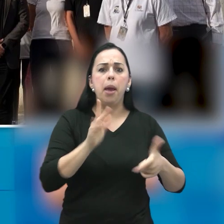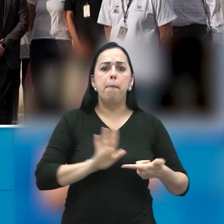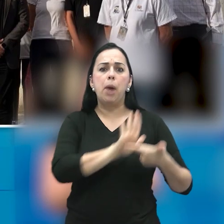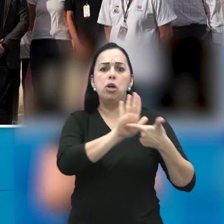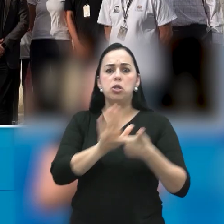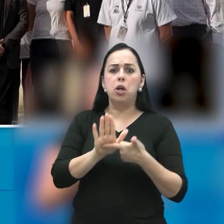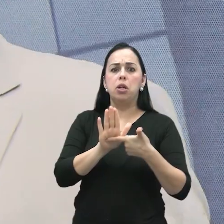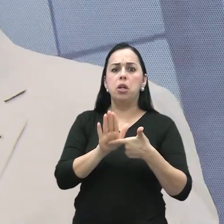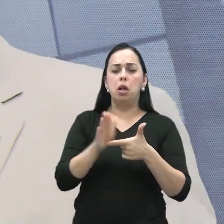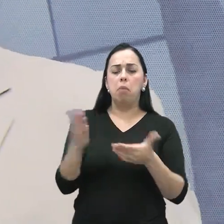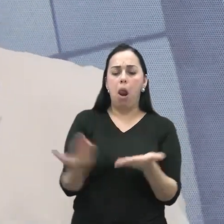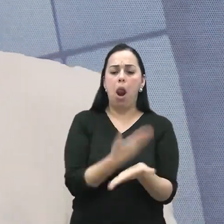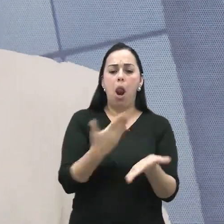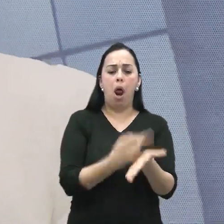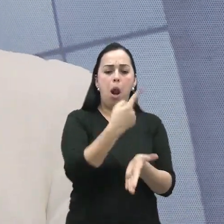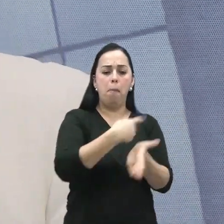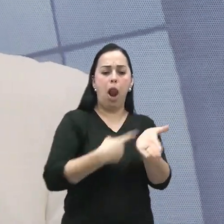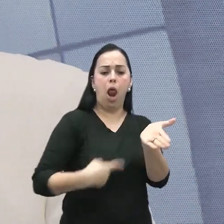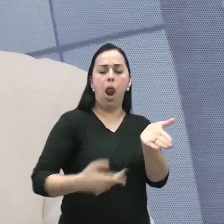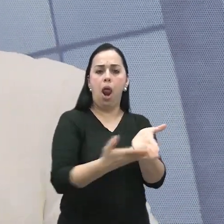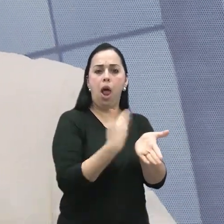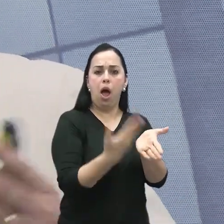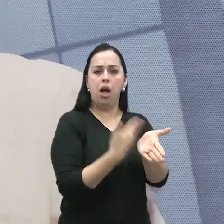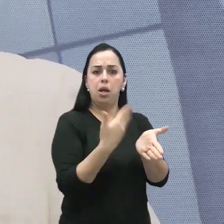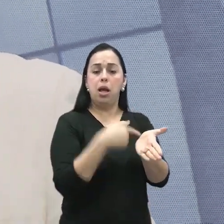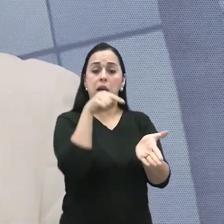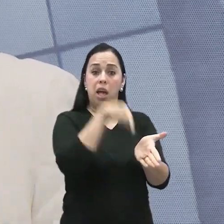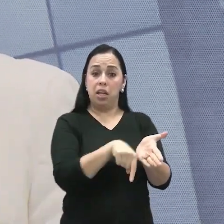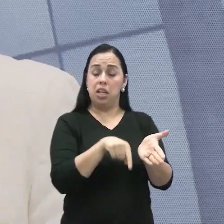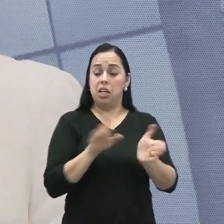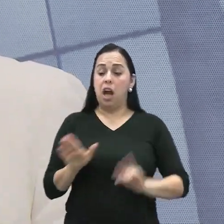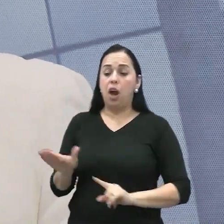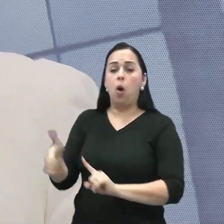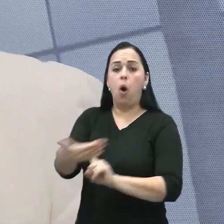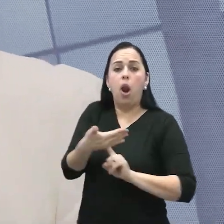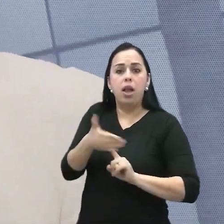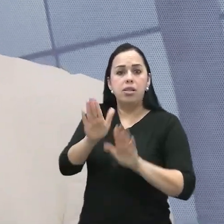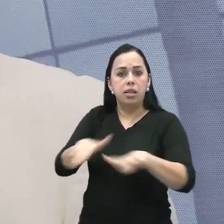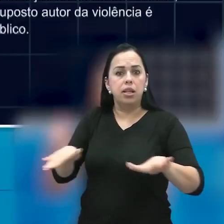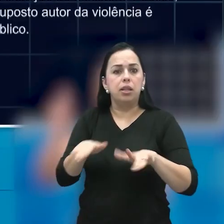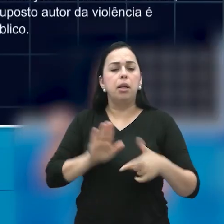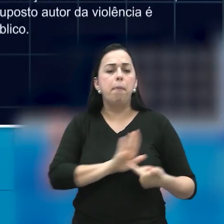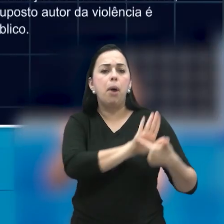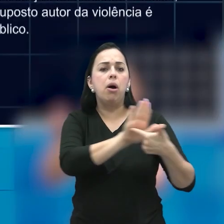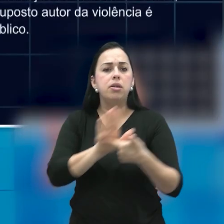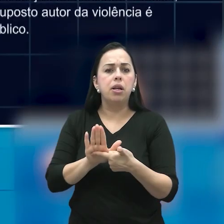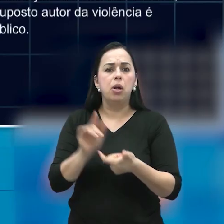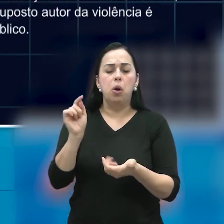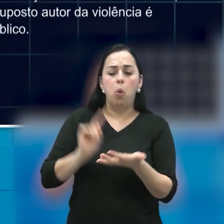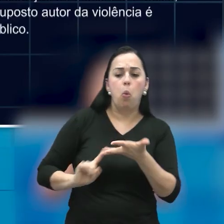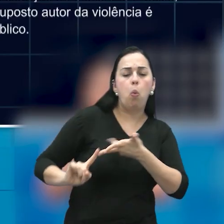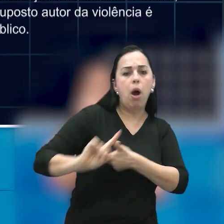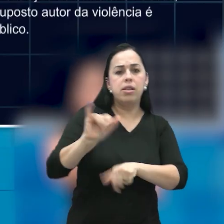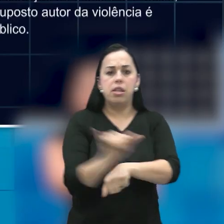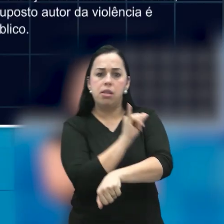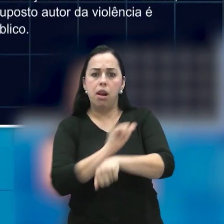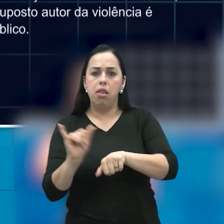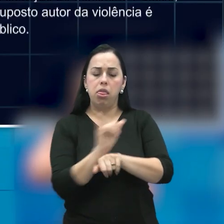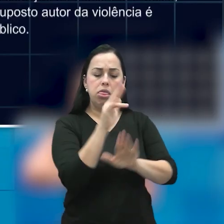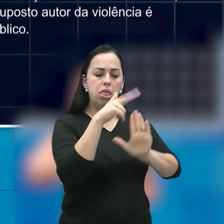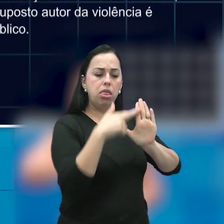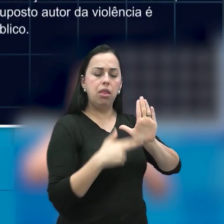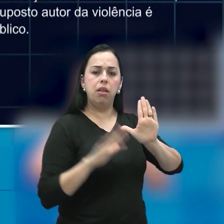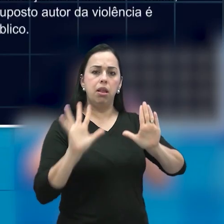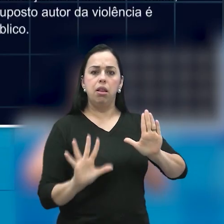e apresentou uma cartilha criada pela Rede de Acolhimento às Crianças que demonstra quais